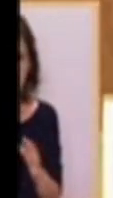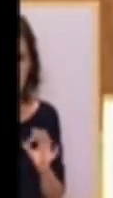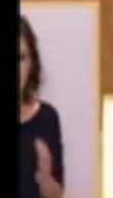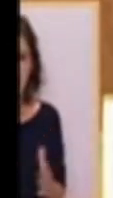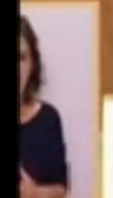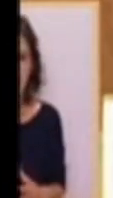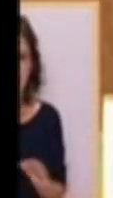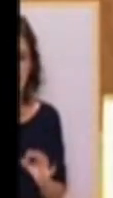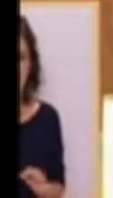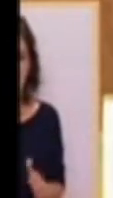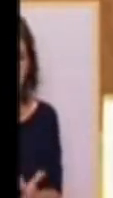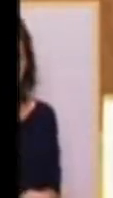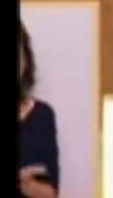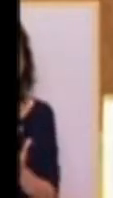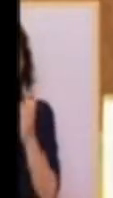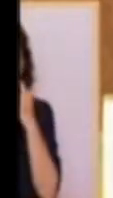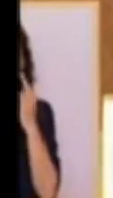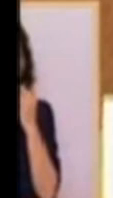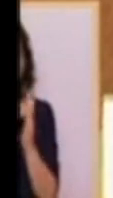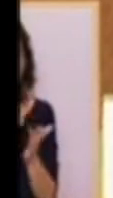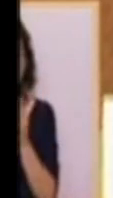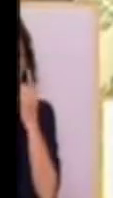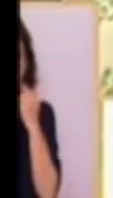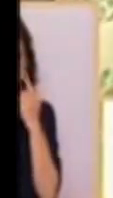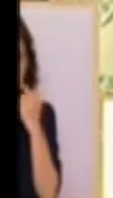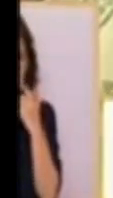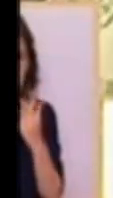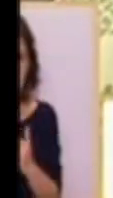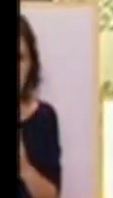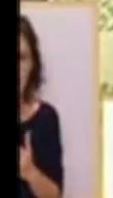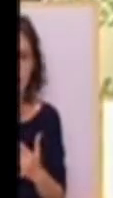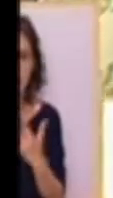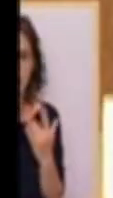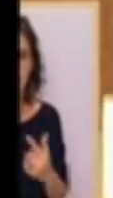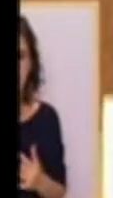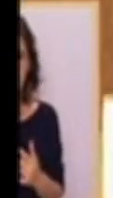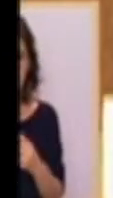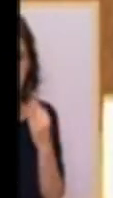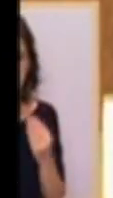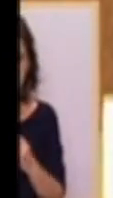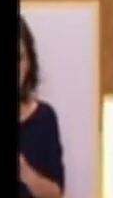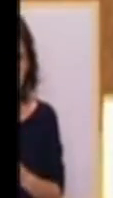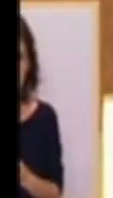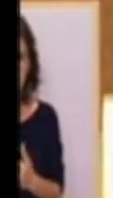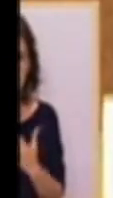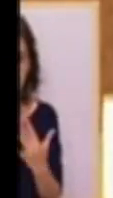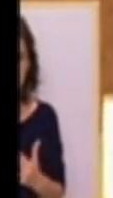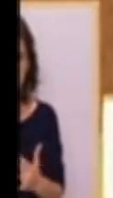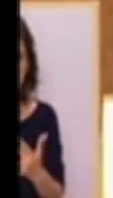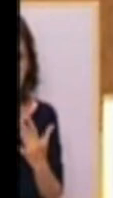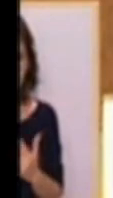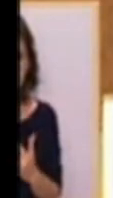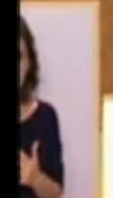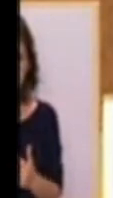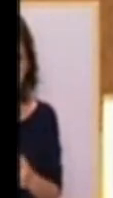extraordinária. Arrasadíssima. Sempre a chorar. Tens saudades do teatro? Tenho. Do nosso teatro, daquilo que muitas, nós... Muitas,